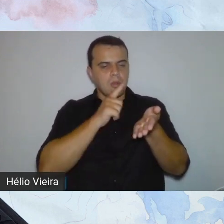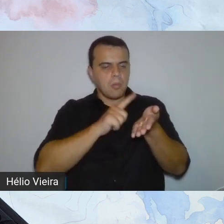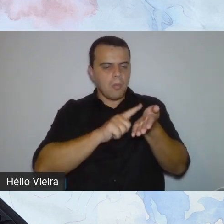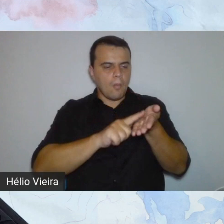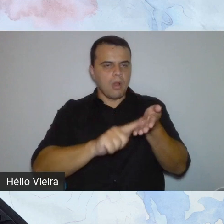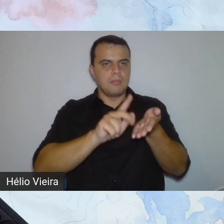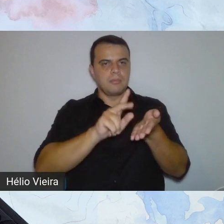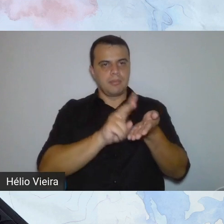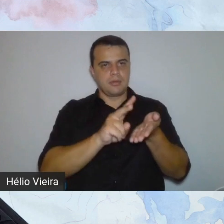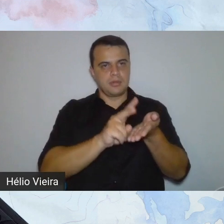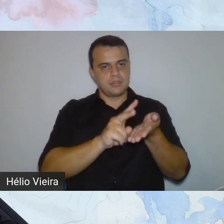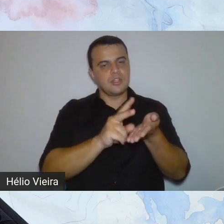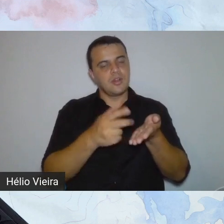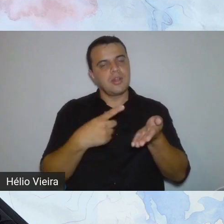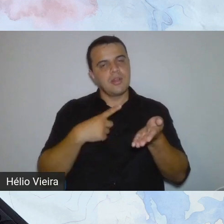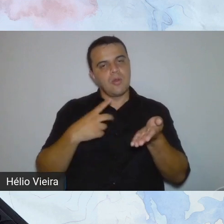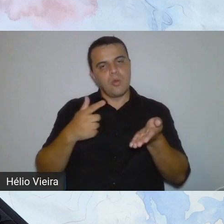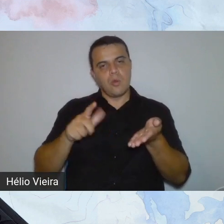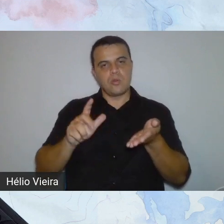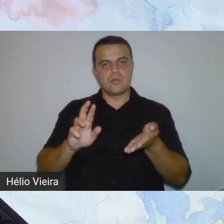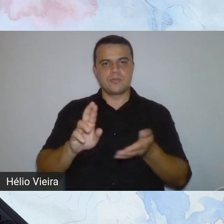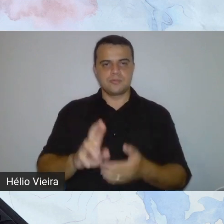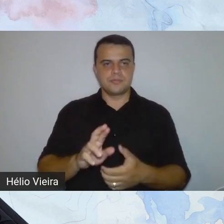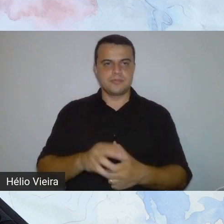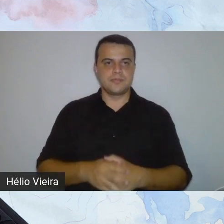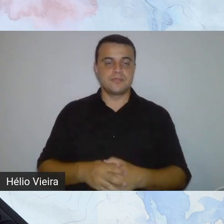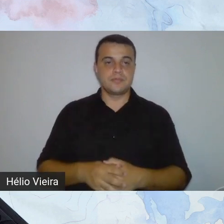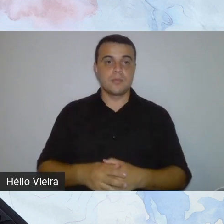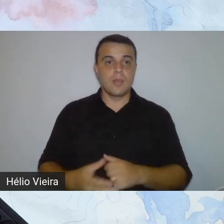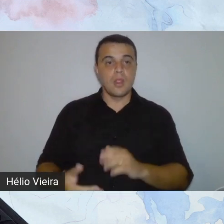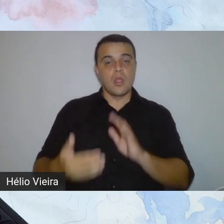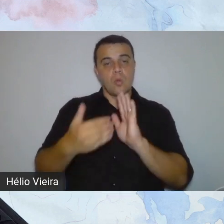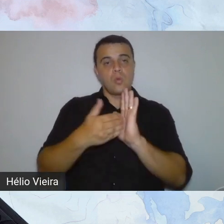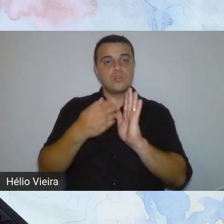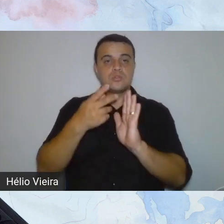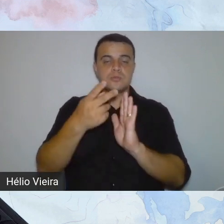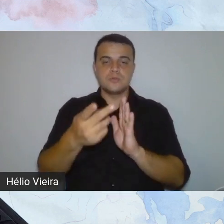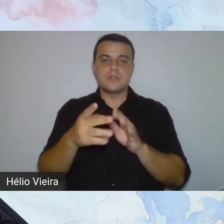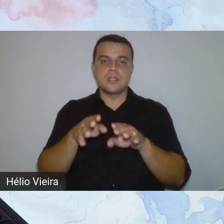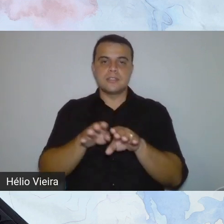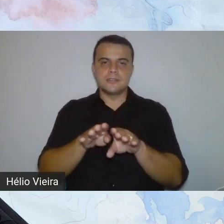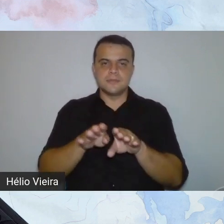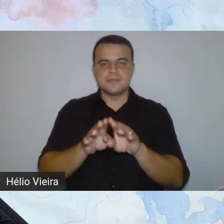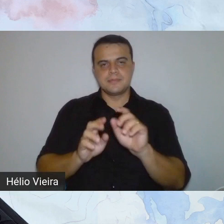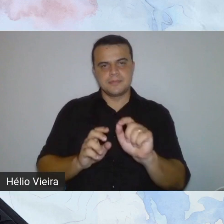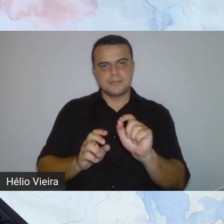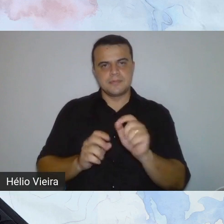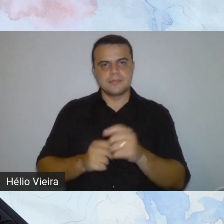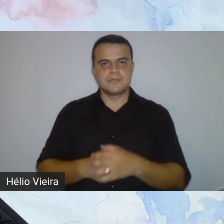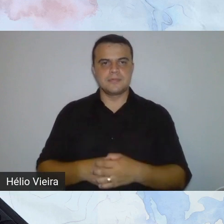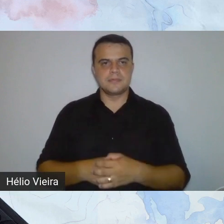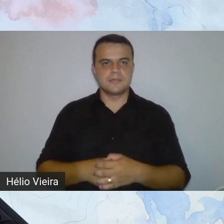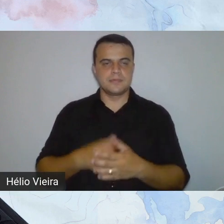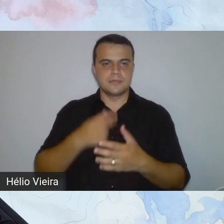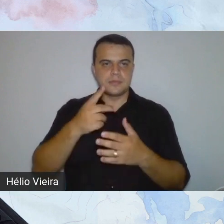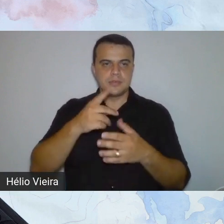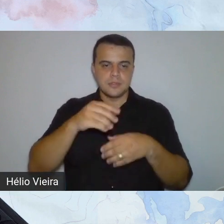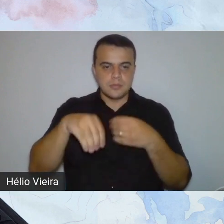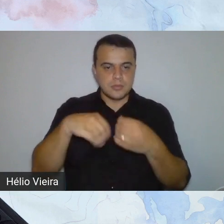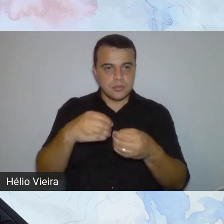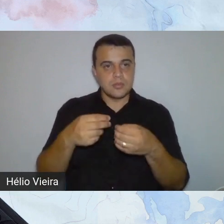Então, também é um outro resultado. E uma última dica que eu queria passar para vocês é o seguinte. Falei da gente misturar as coisas,